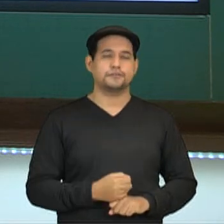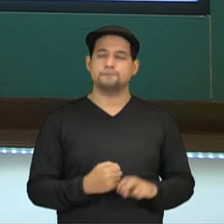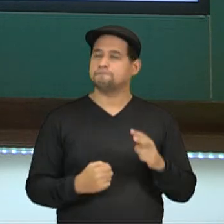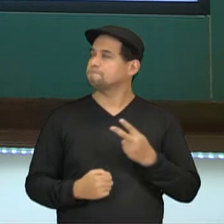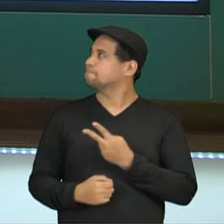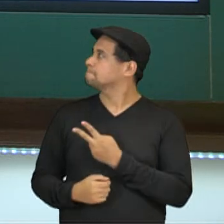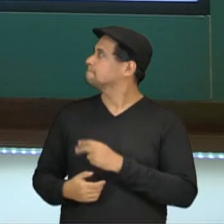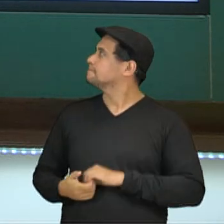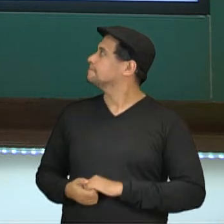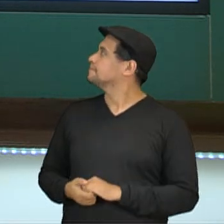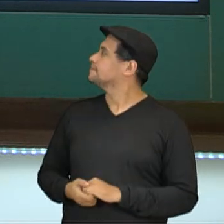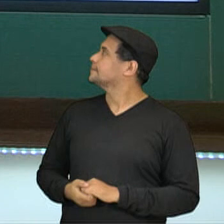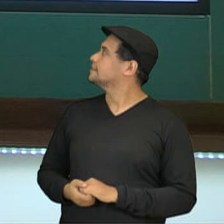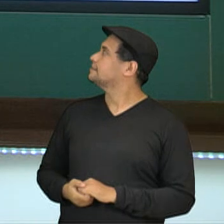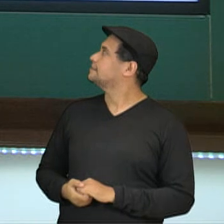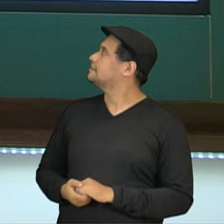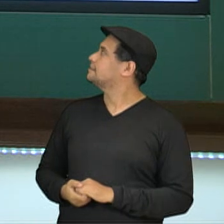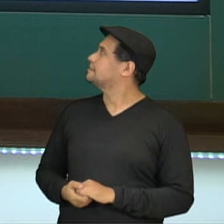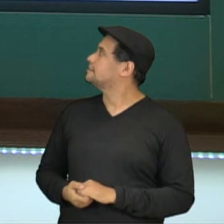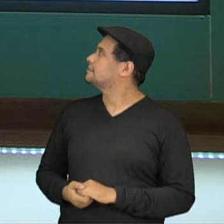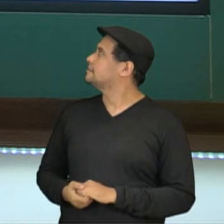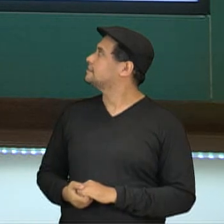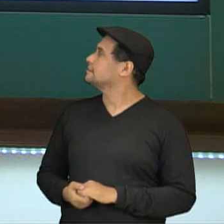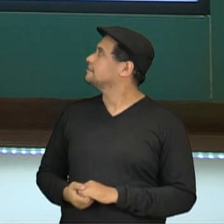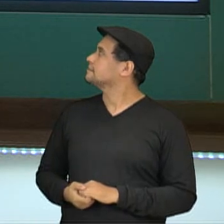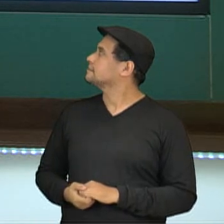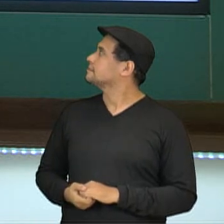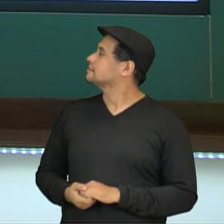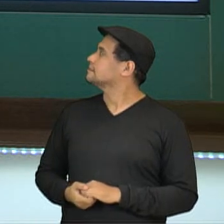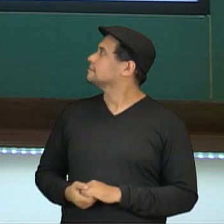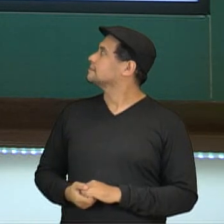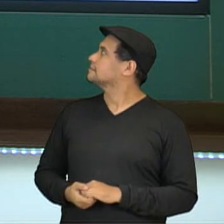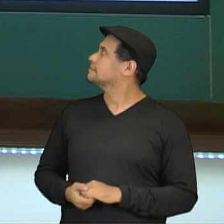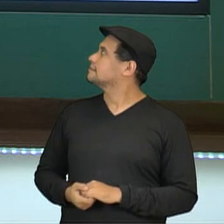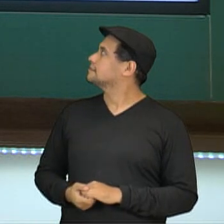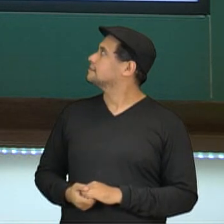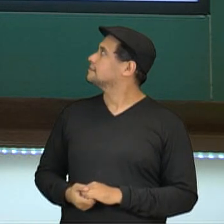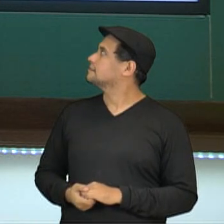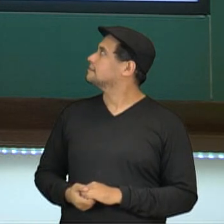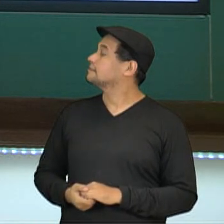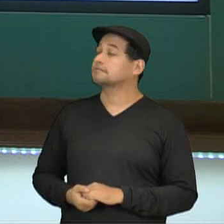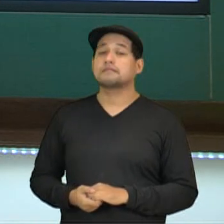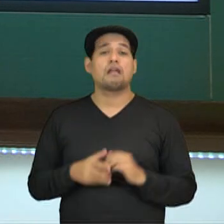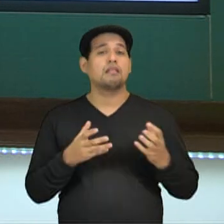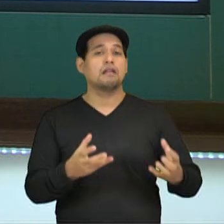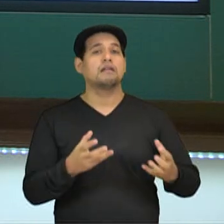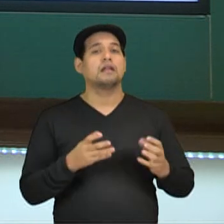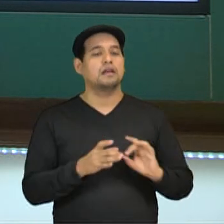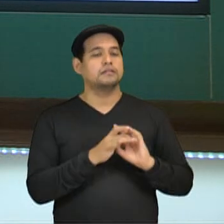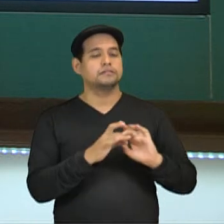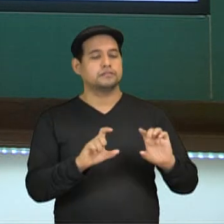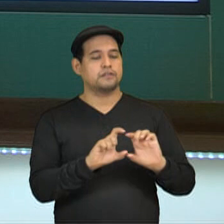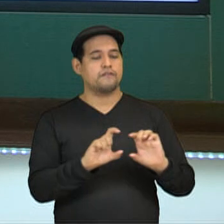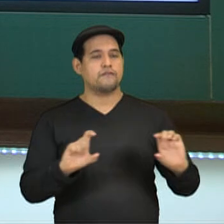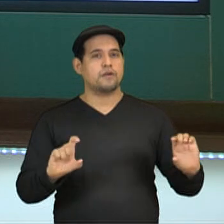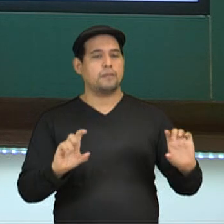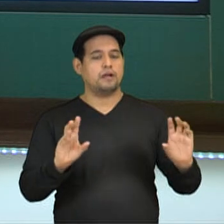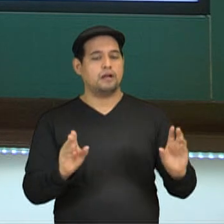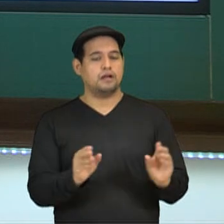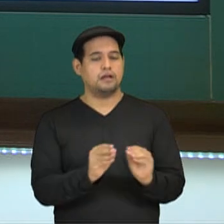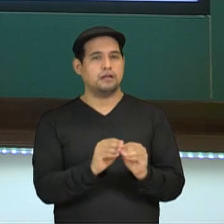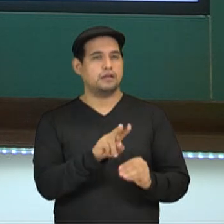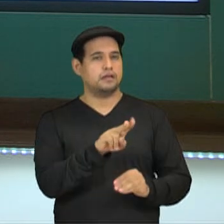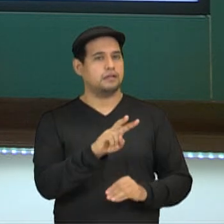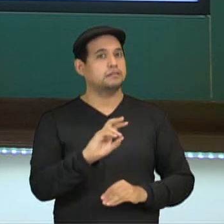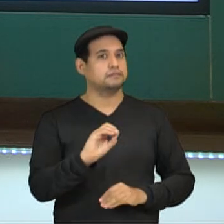menos 32, menos 32x, igual a 10.800. E ele quer que eu deixe na forma reduzida, que é igual